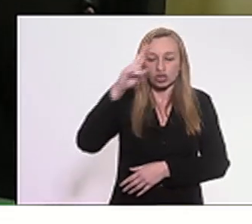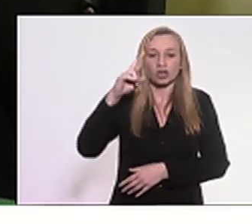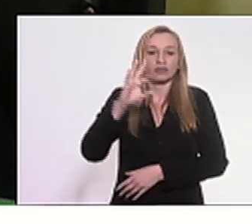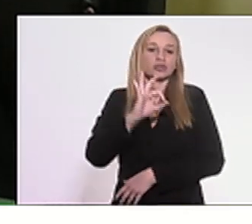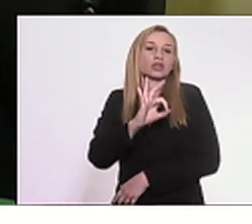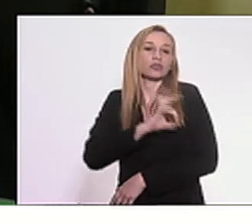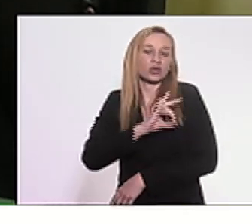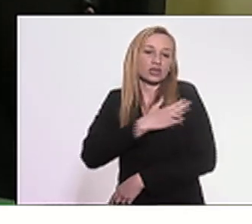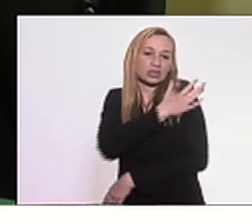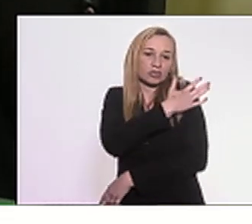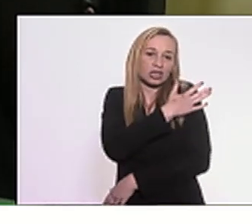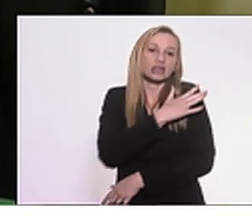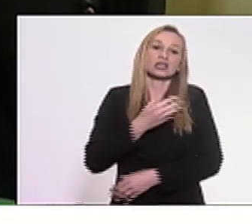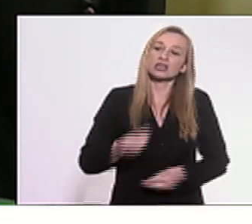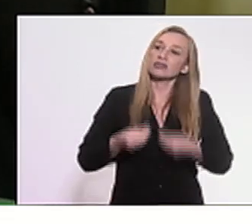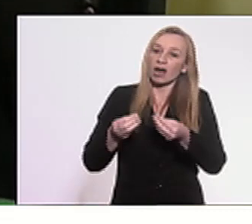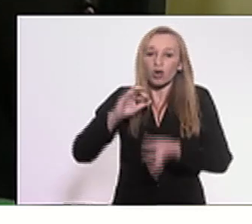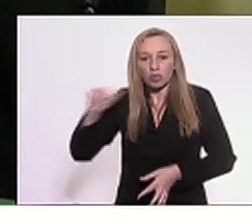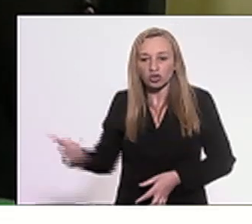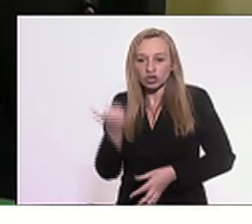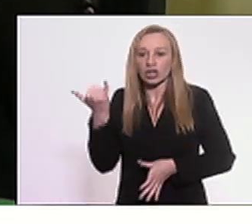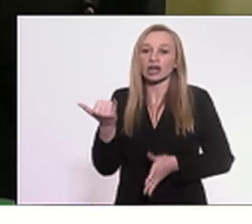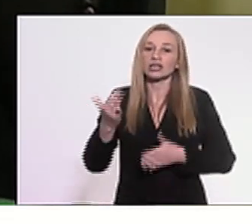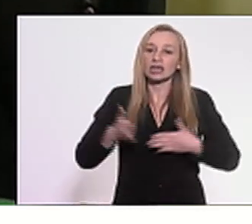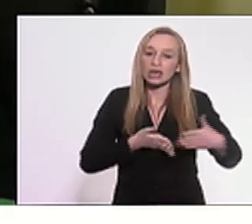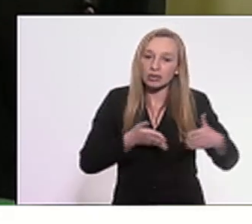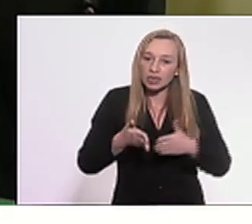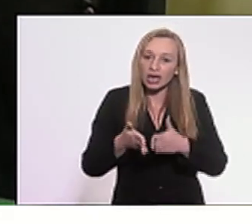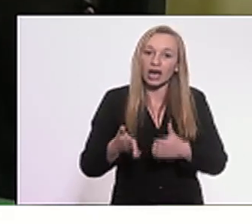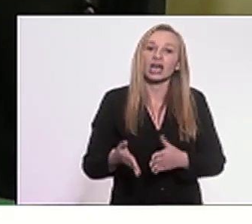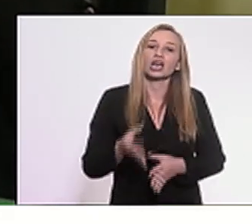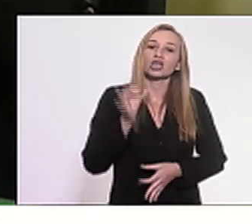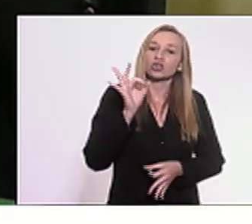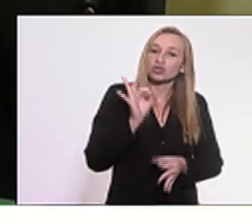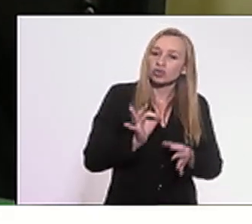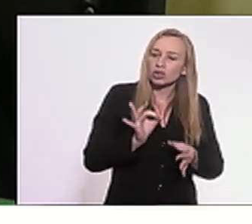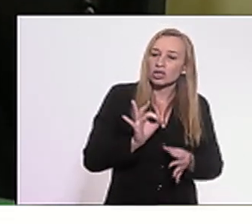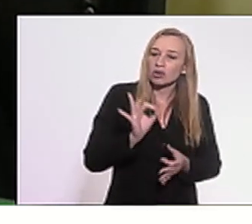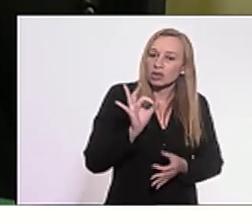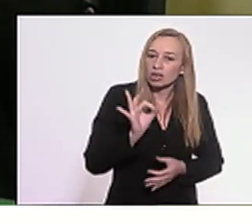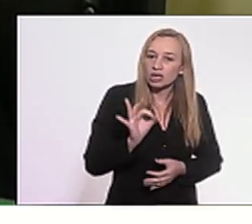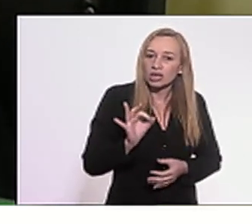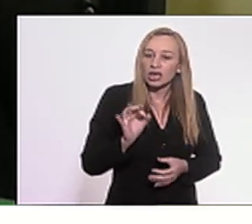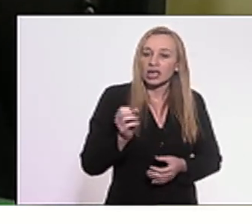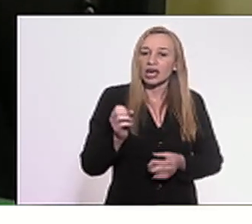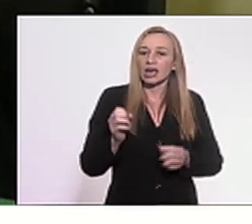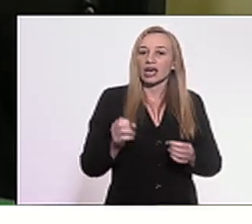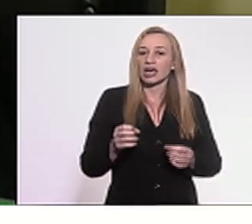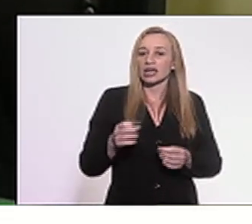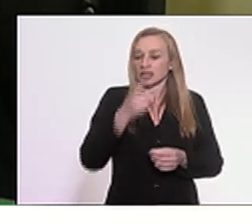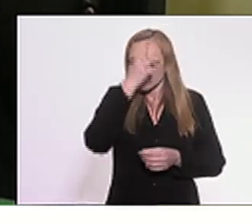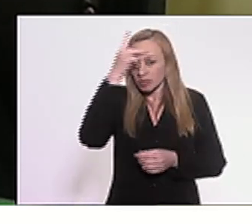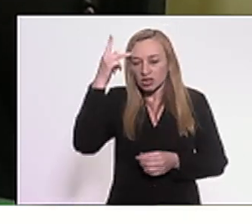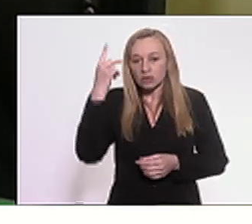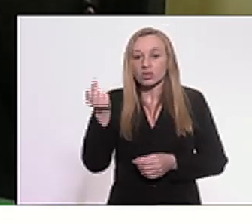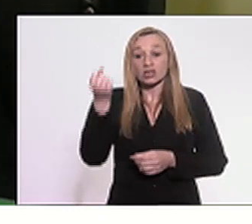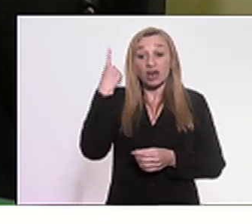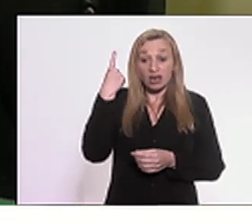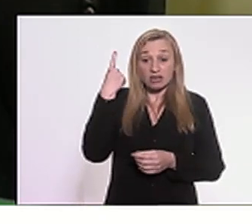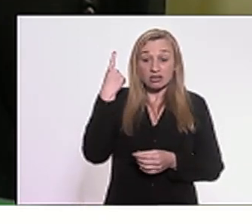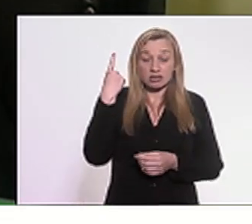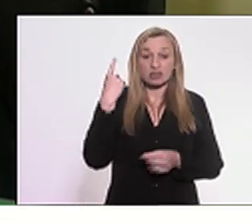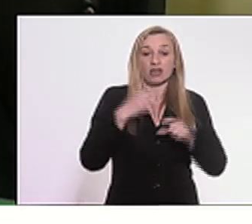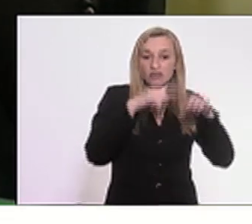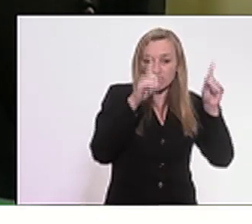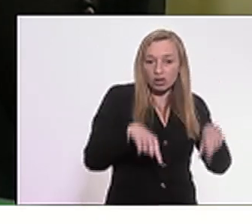sobretudo dele dar a oportunidade de encaminharmos a ele justamente esses ex-servidores que,